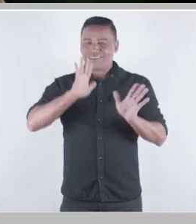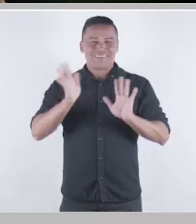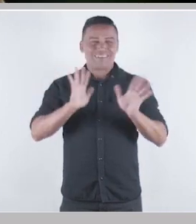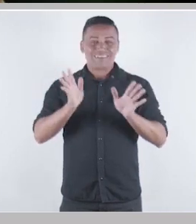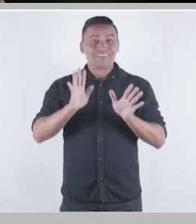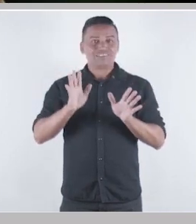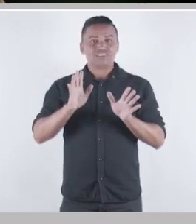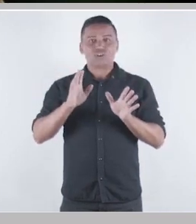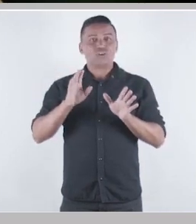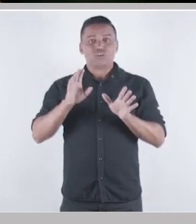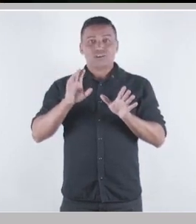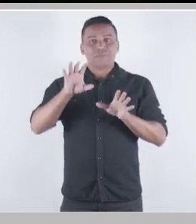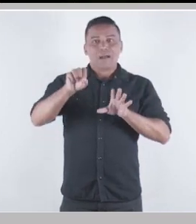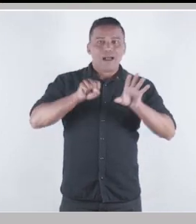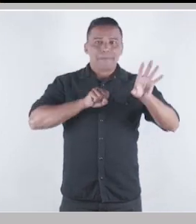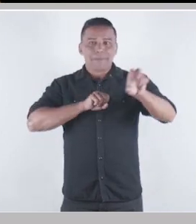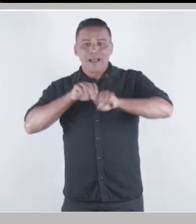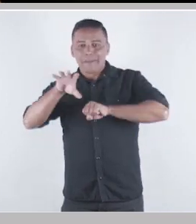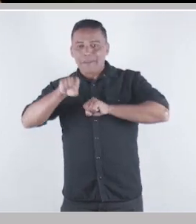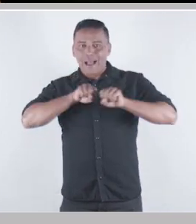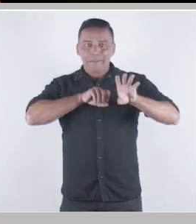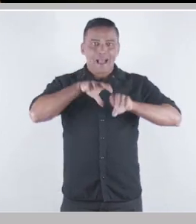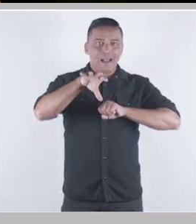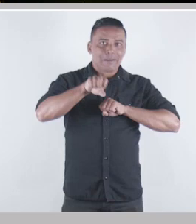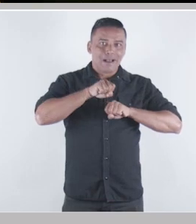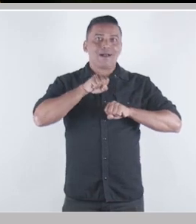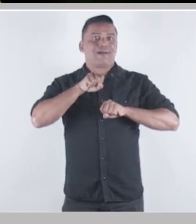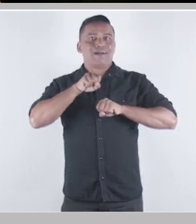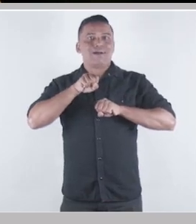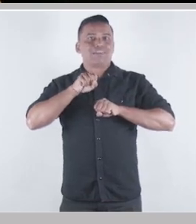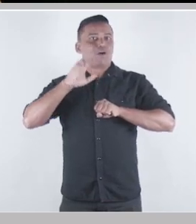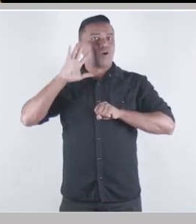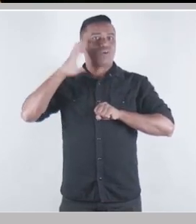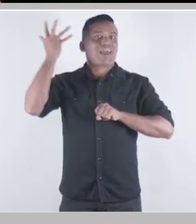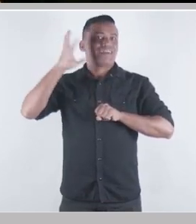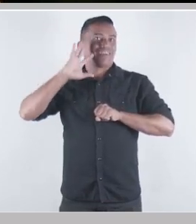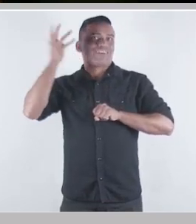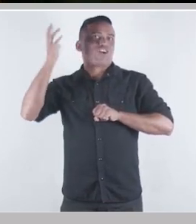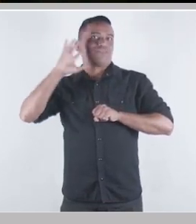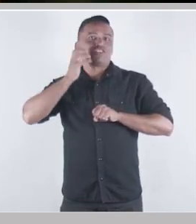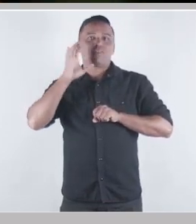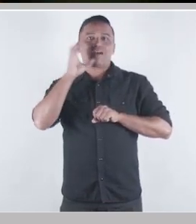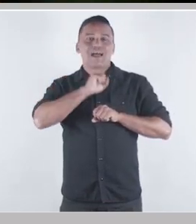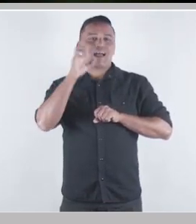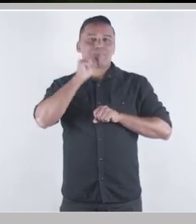minha bagagem, as coisas vão acontecendo assim naturalmente durante os trabalhos.